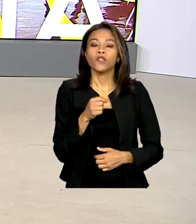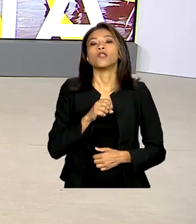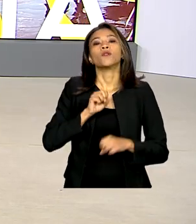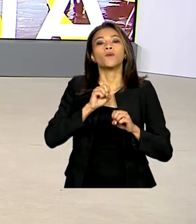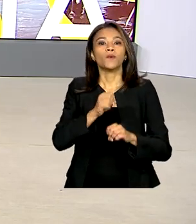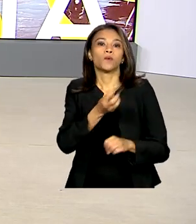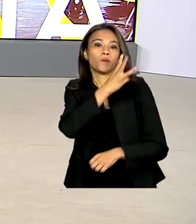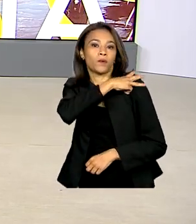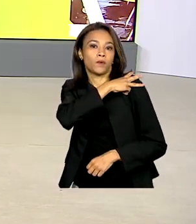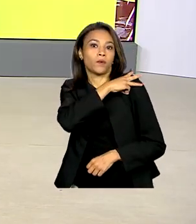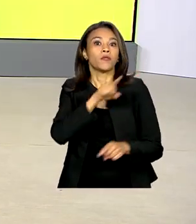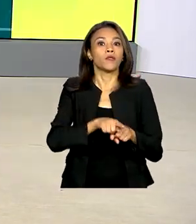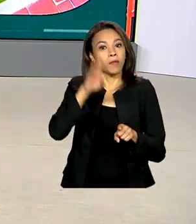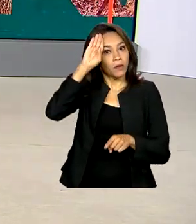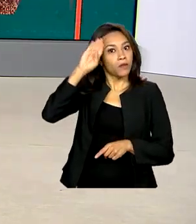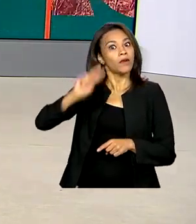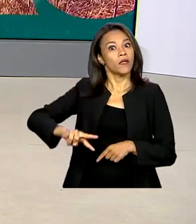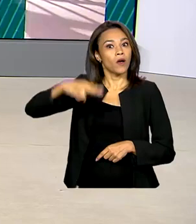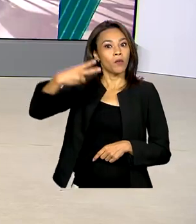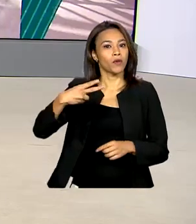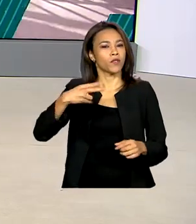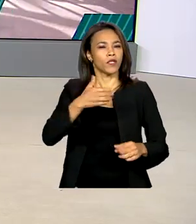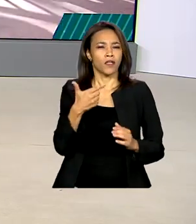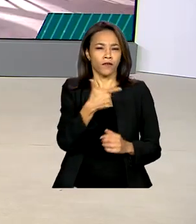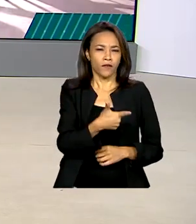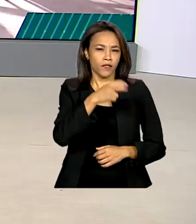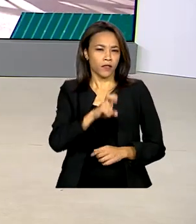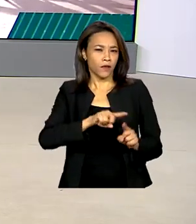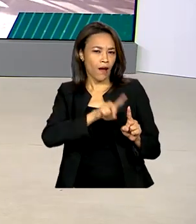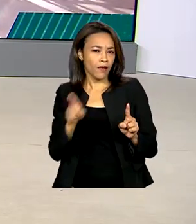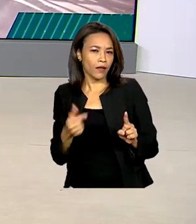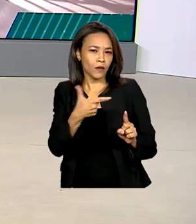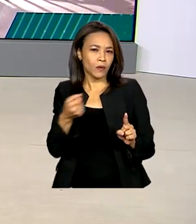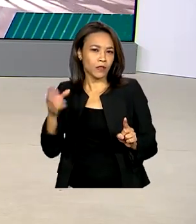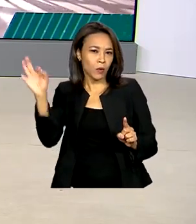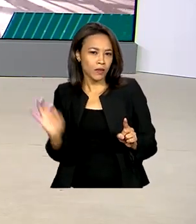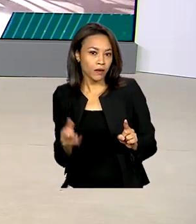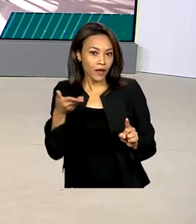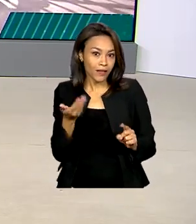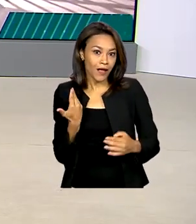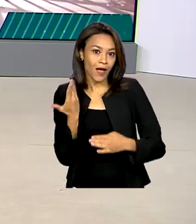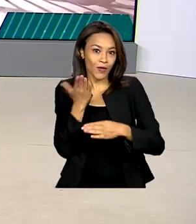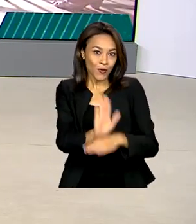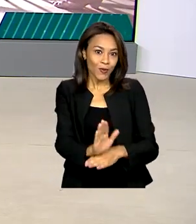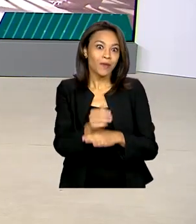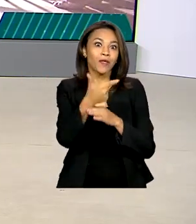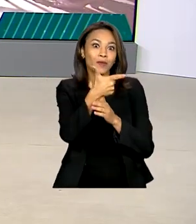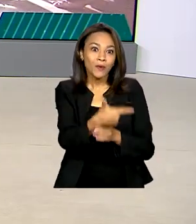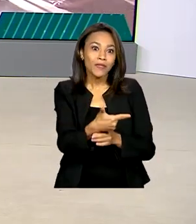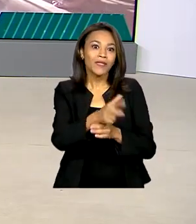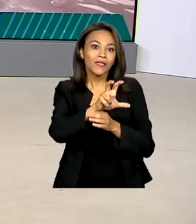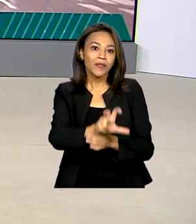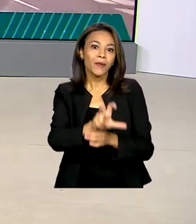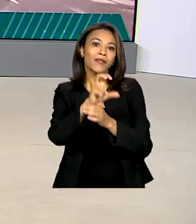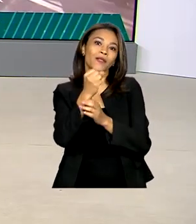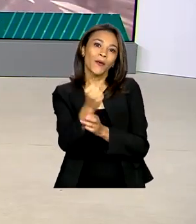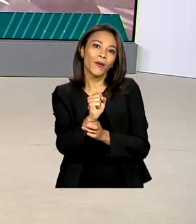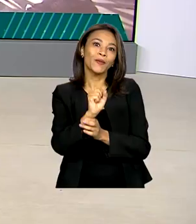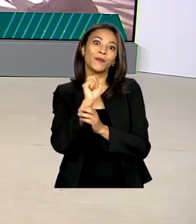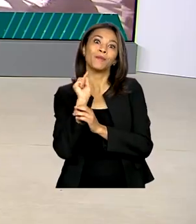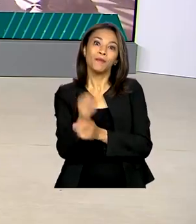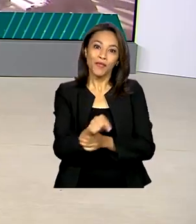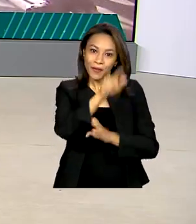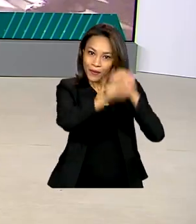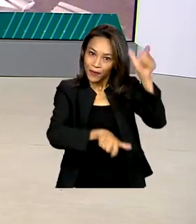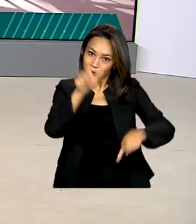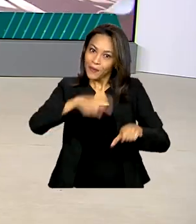ter reajuste entre 25% e 200%, benefício para 258 mil estudantes